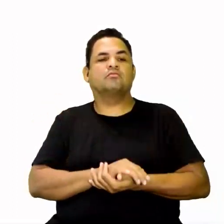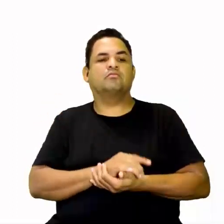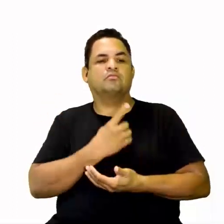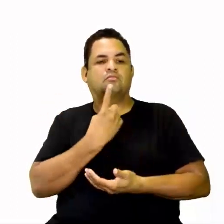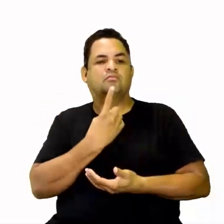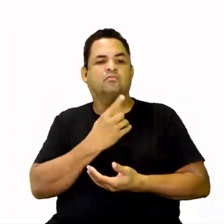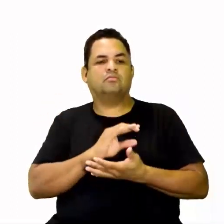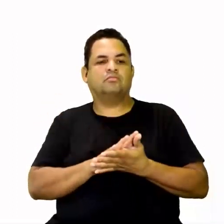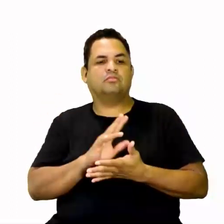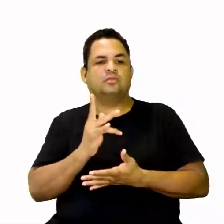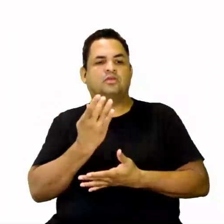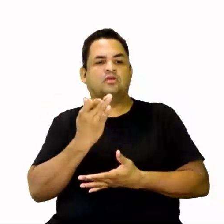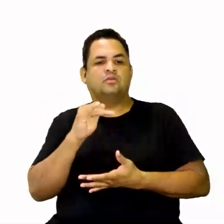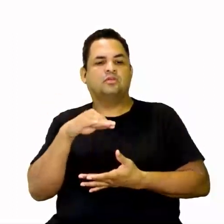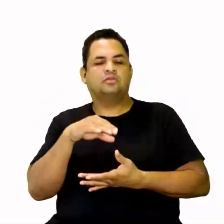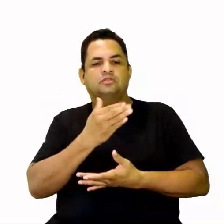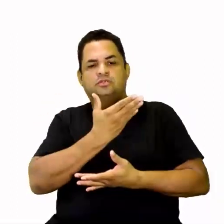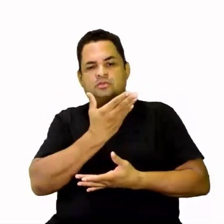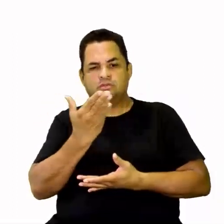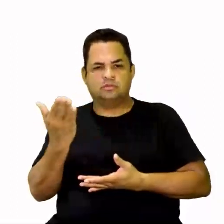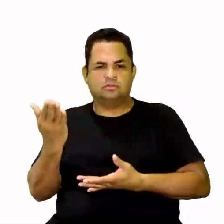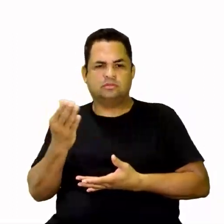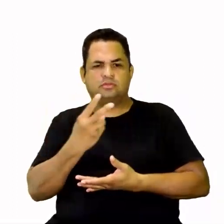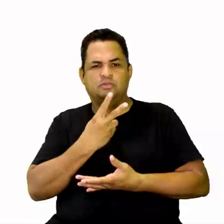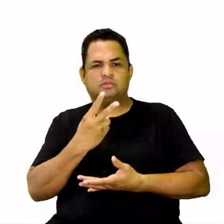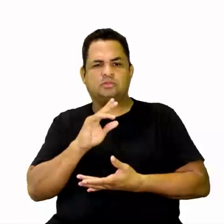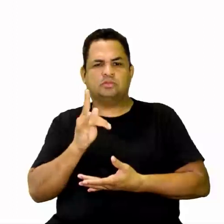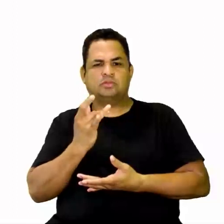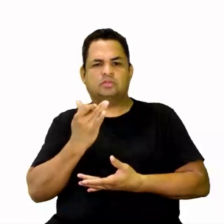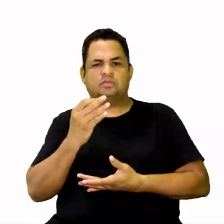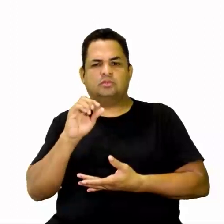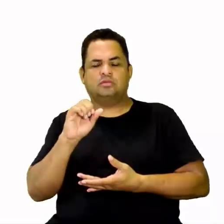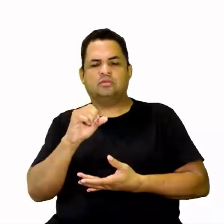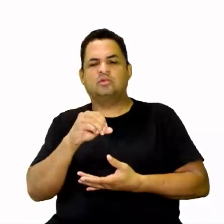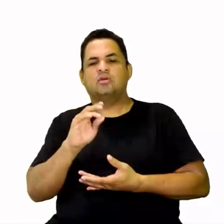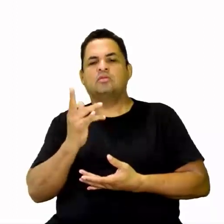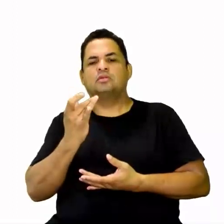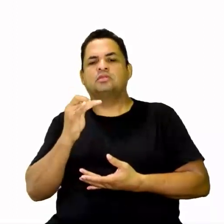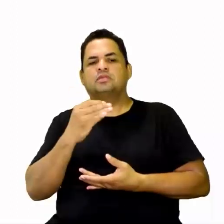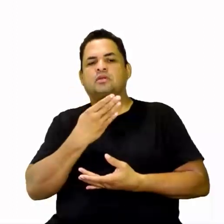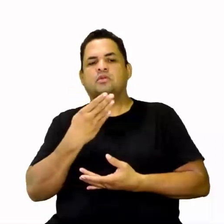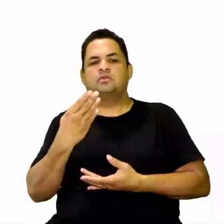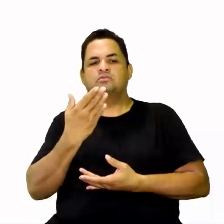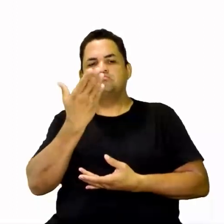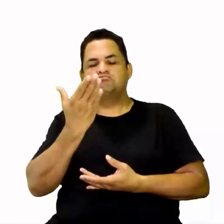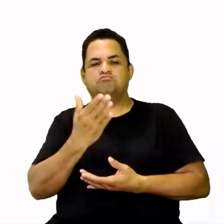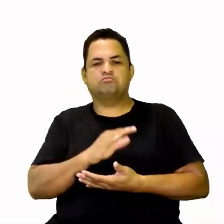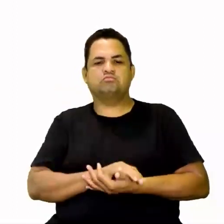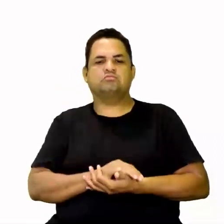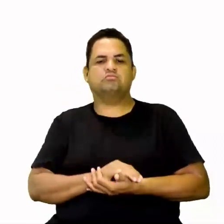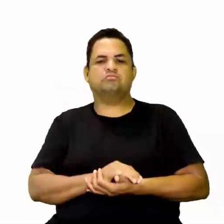é homogêneo, 2 é heterogêneo, 3 homogêneo, 4 é homogêneo.